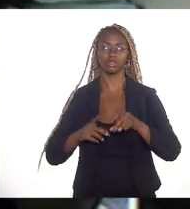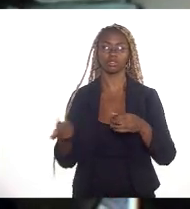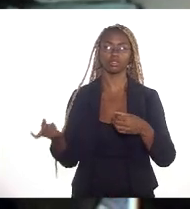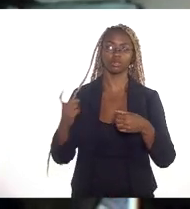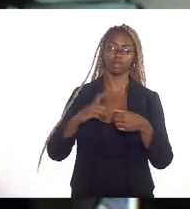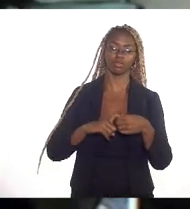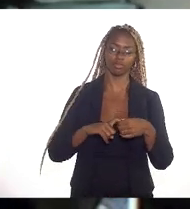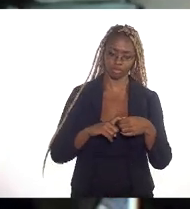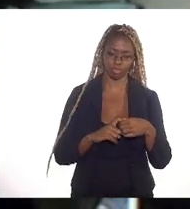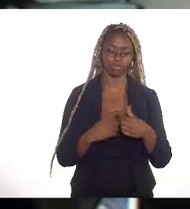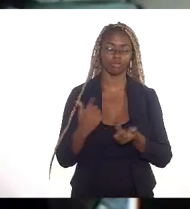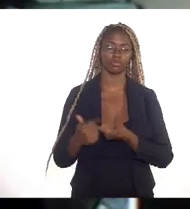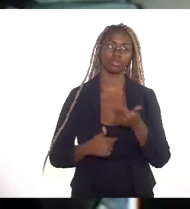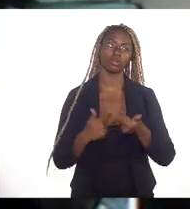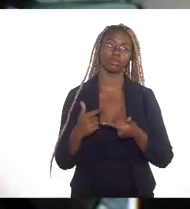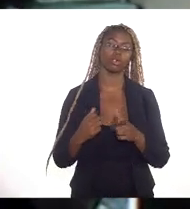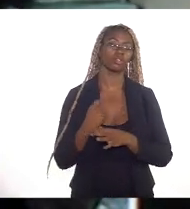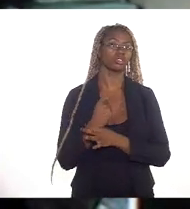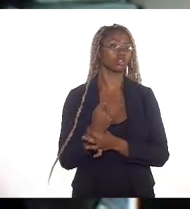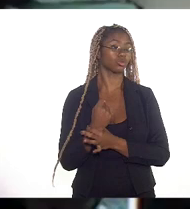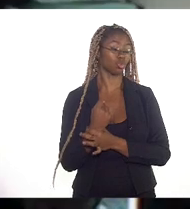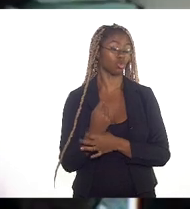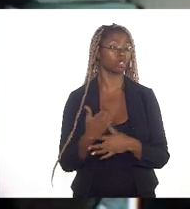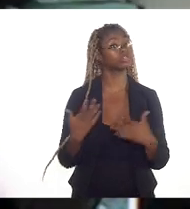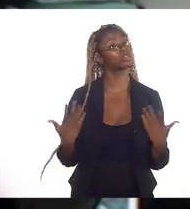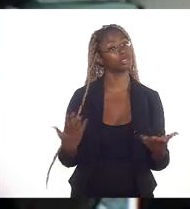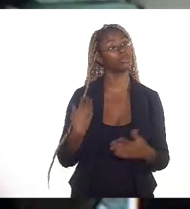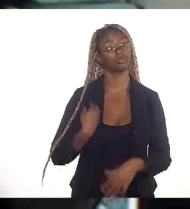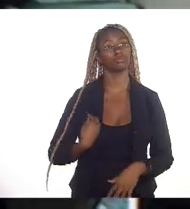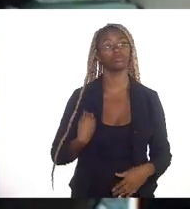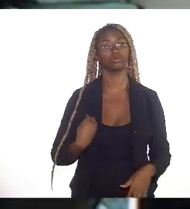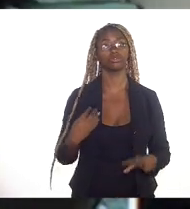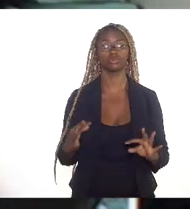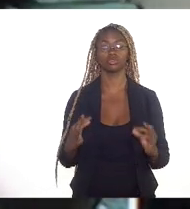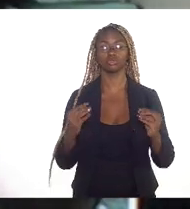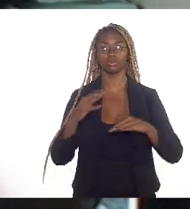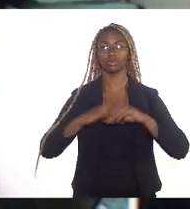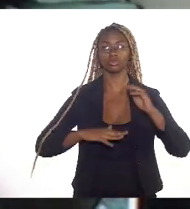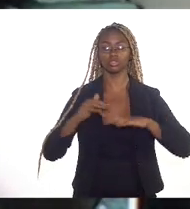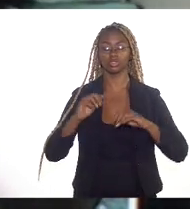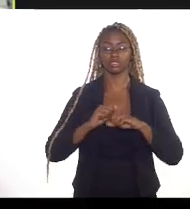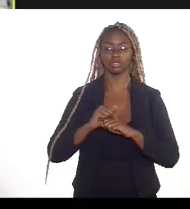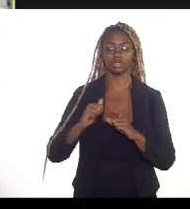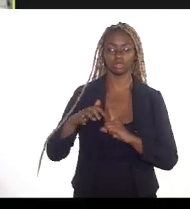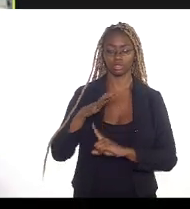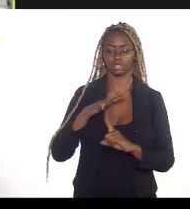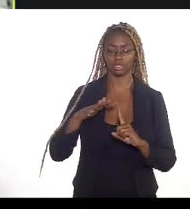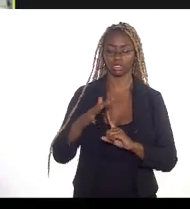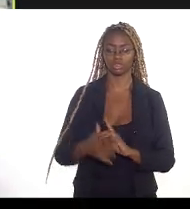atividades com segurança, a vida dos profissionais e de toda a sociedade.